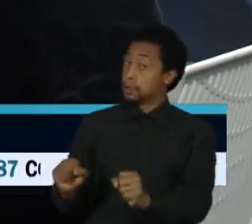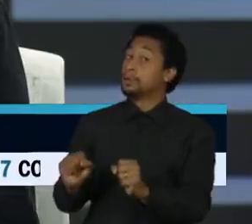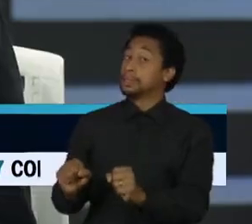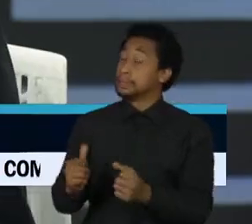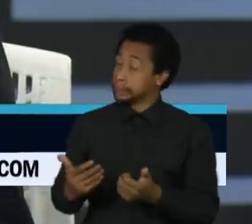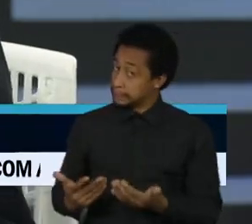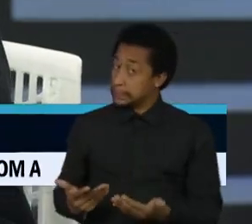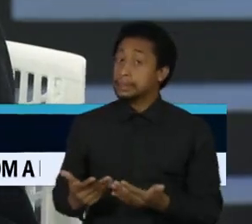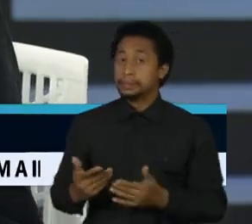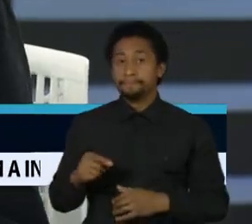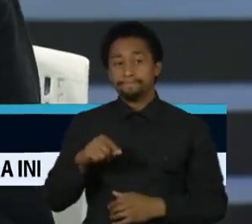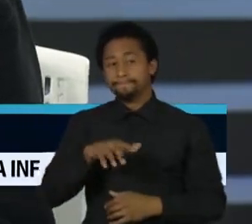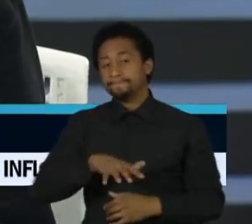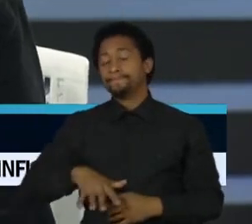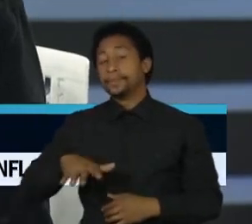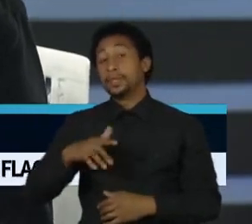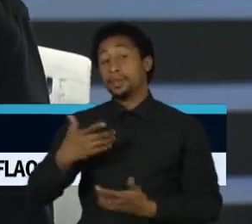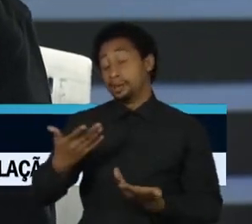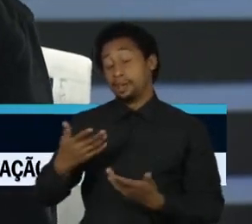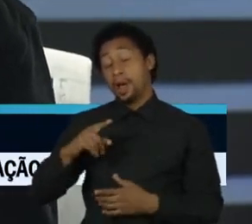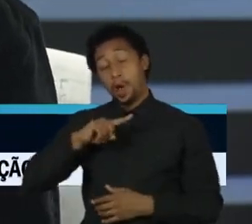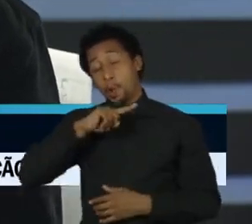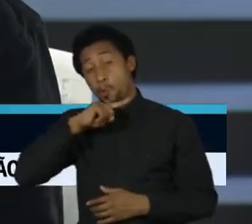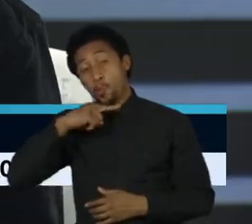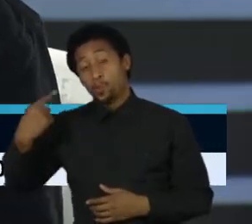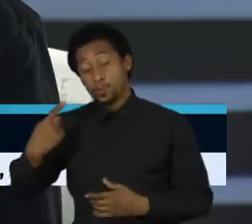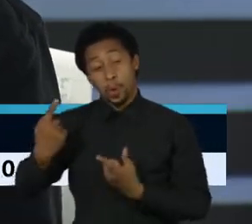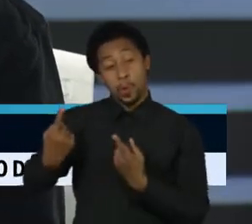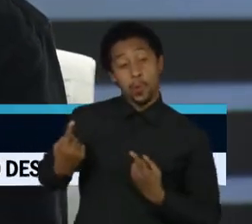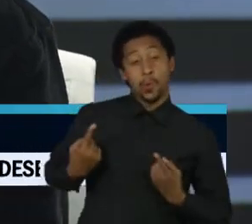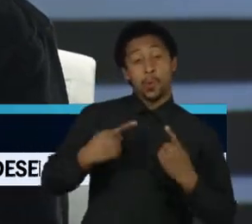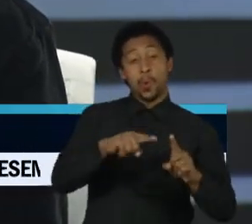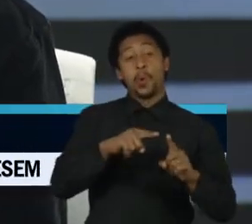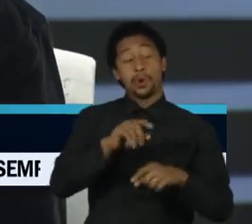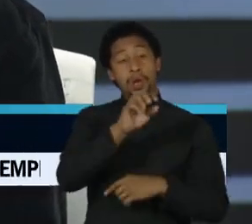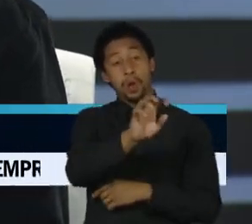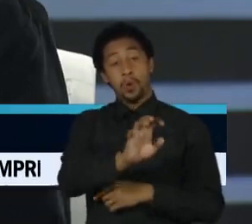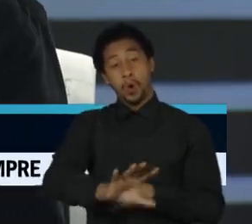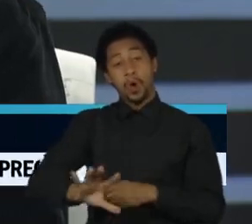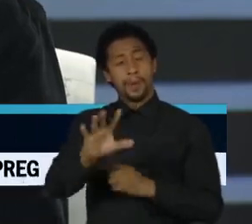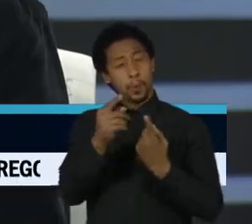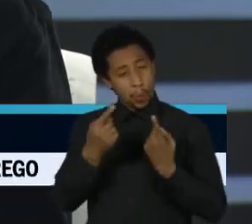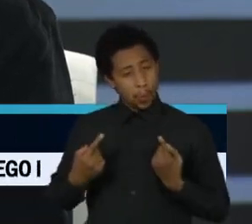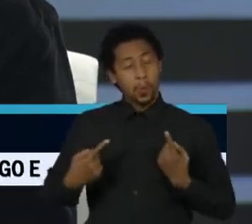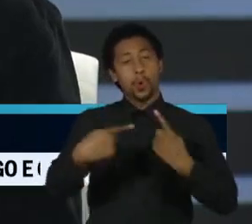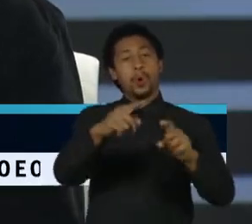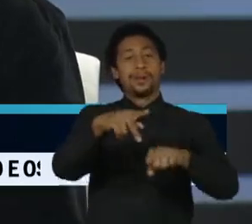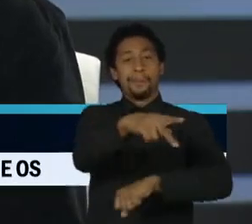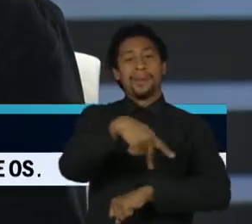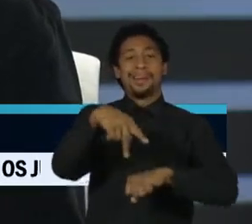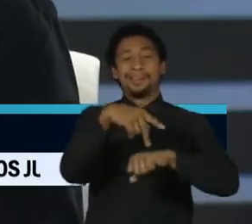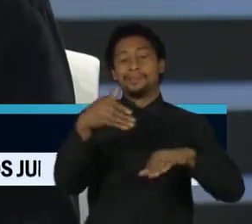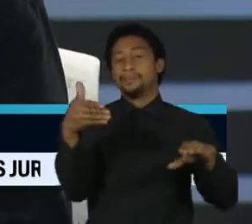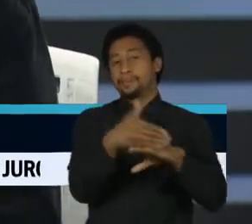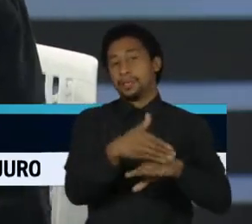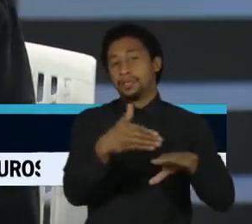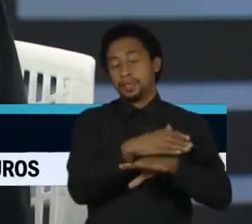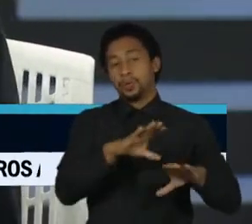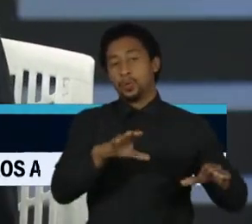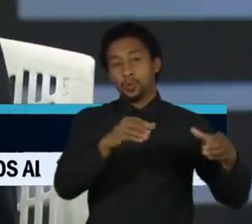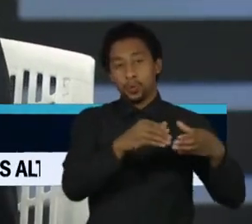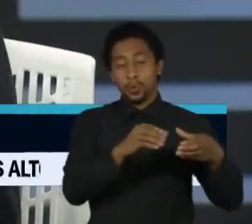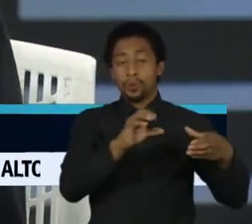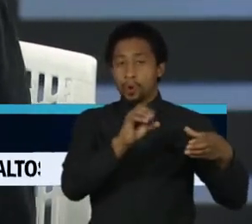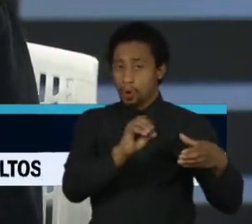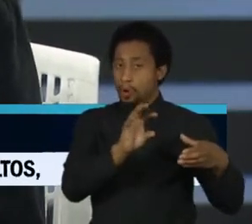relação da Rússia com os países europeus e com os países da OTAN. Por outro lado,